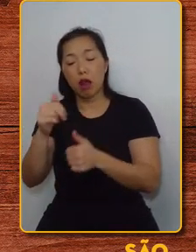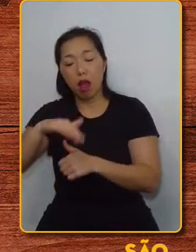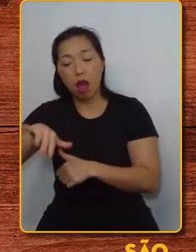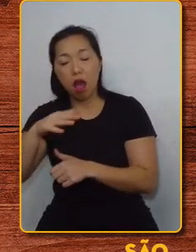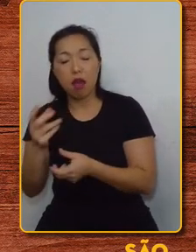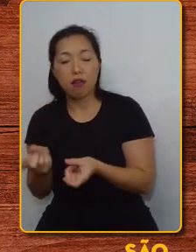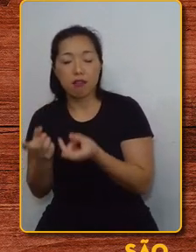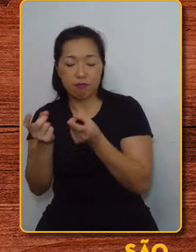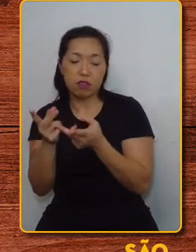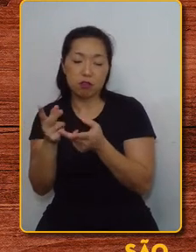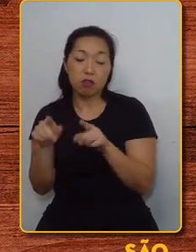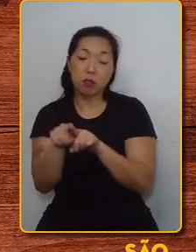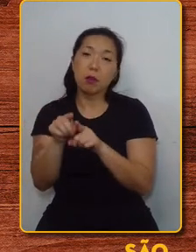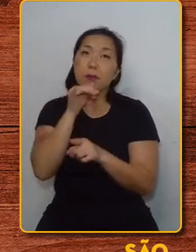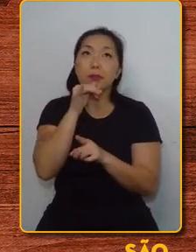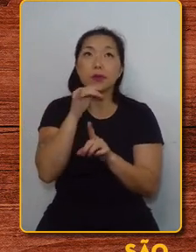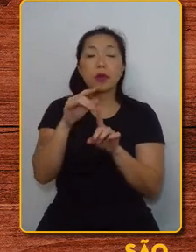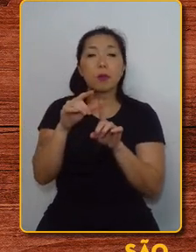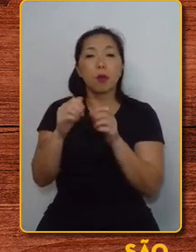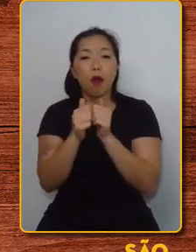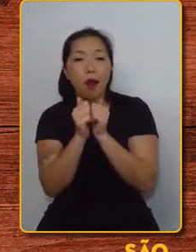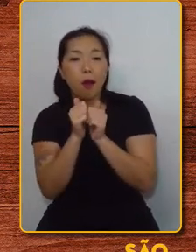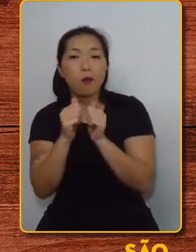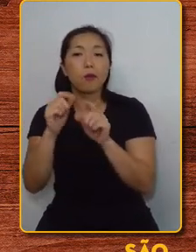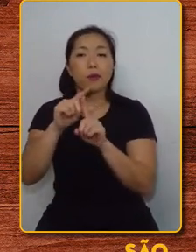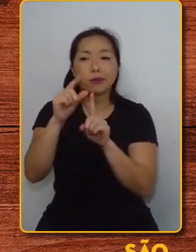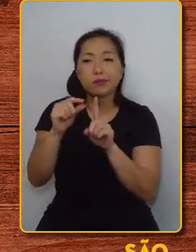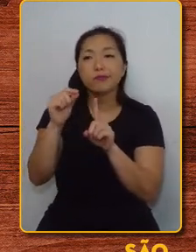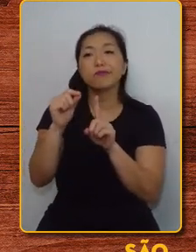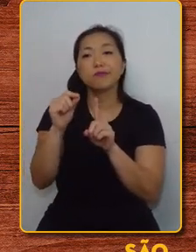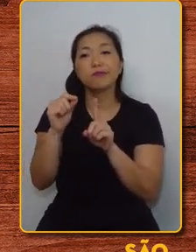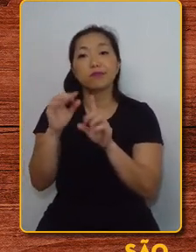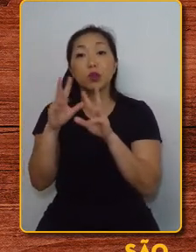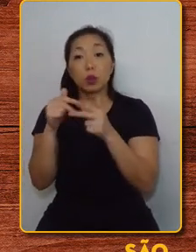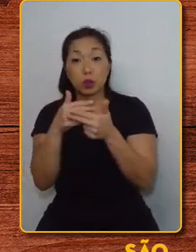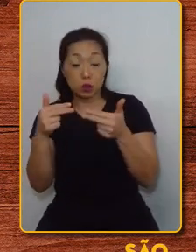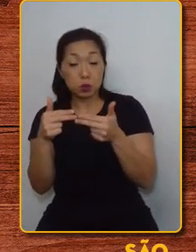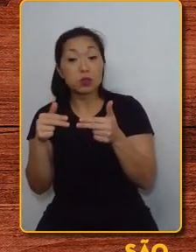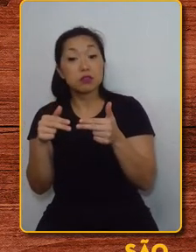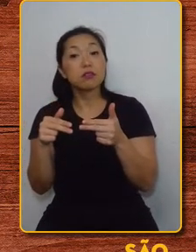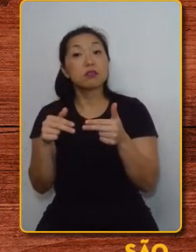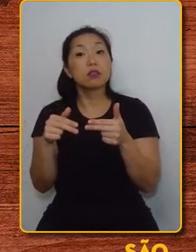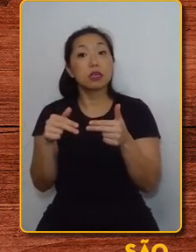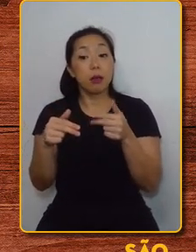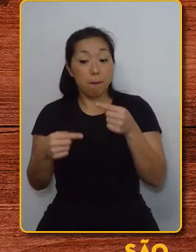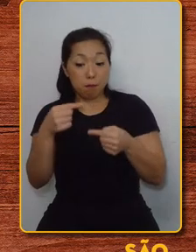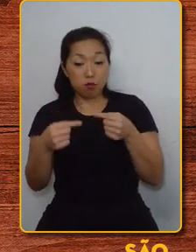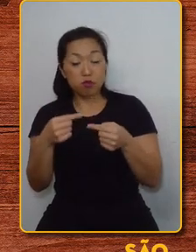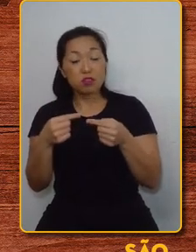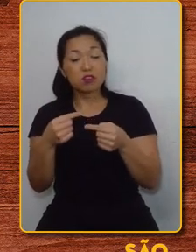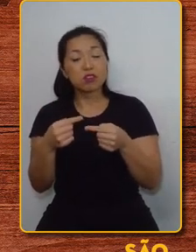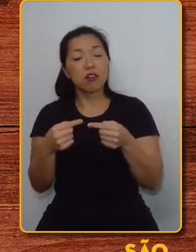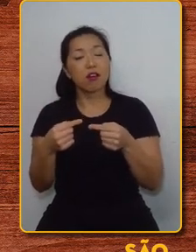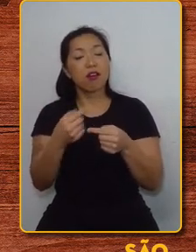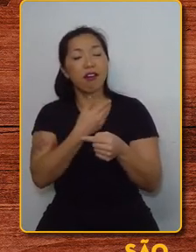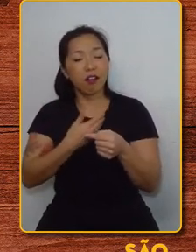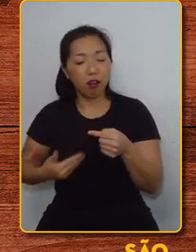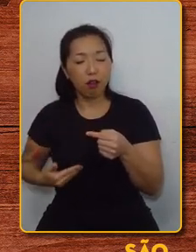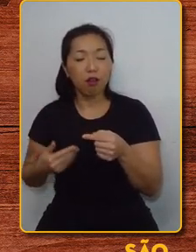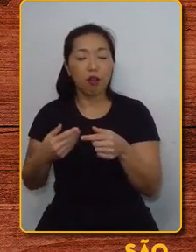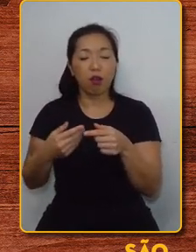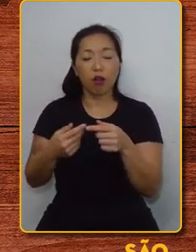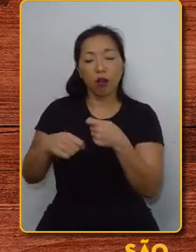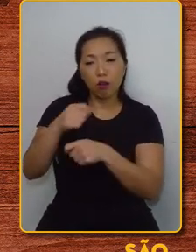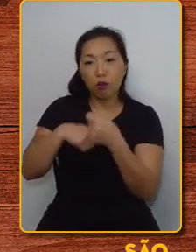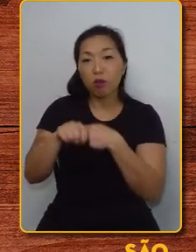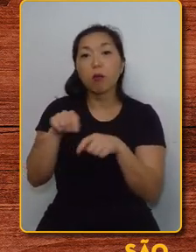por diante, fruto de uma política econômica que priorizou commodity a um preço lá nas alturas, com uma política cambial